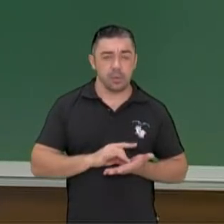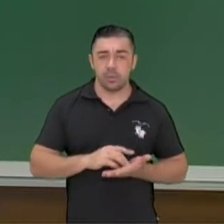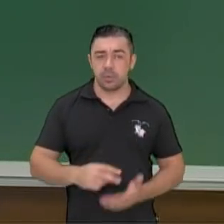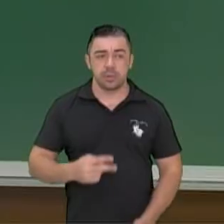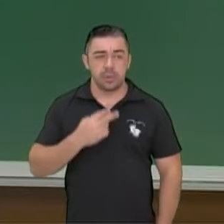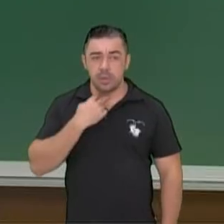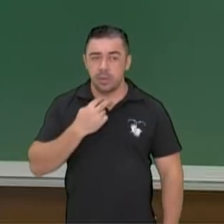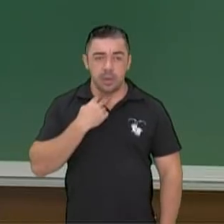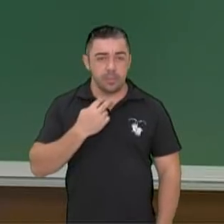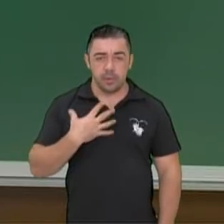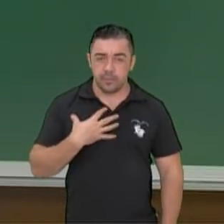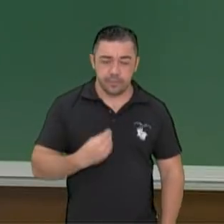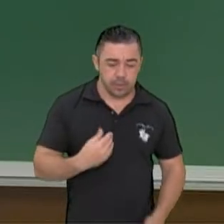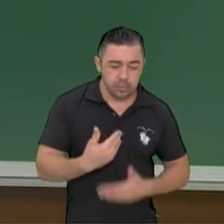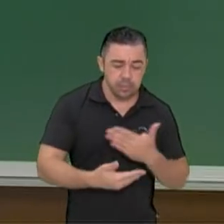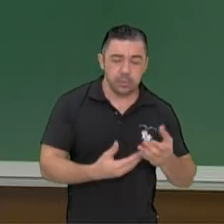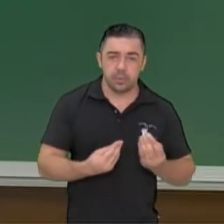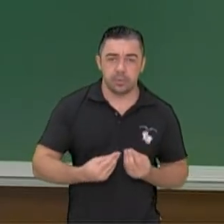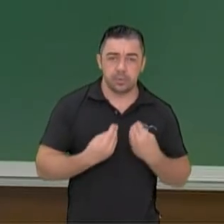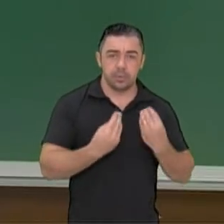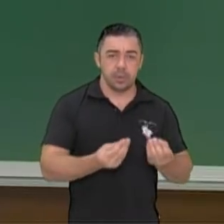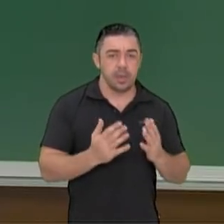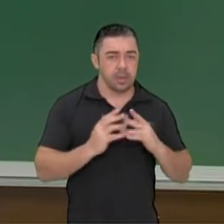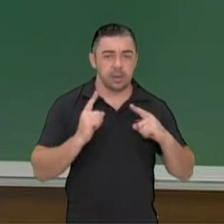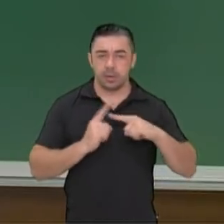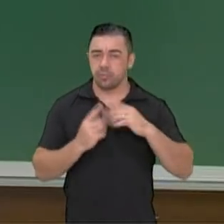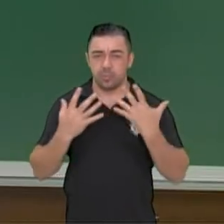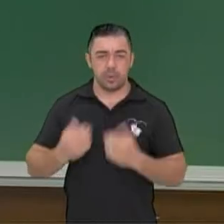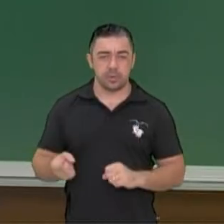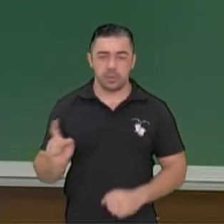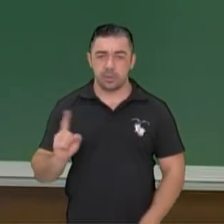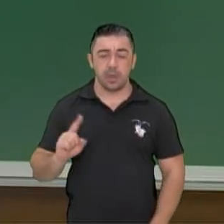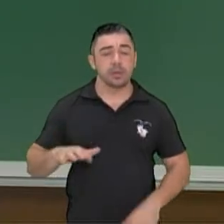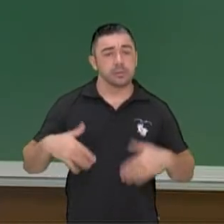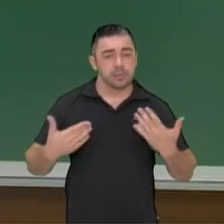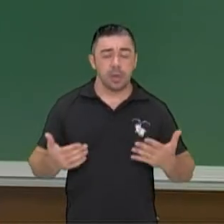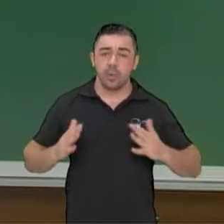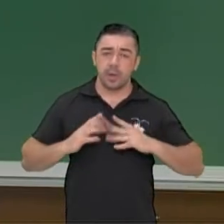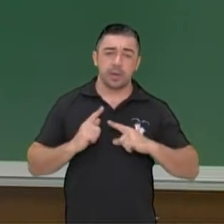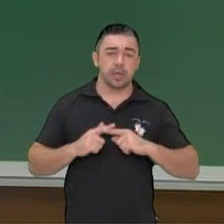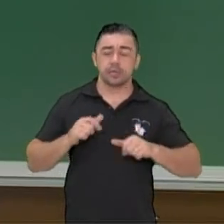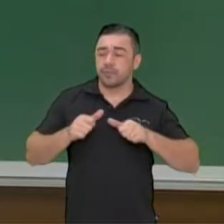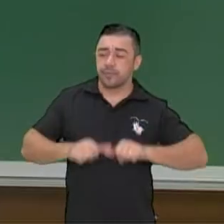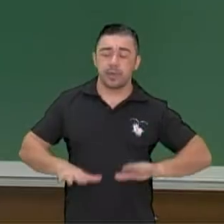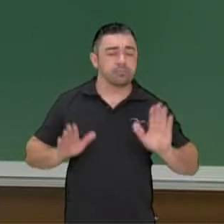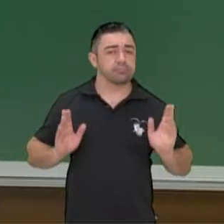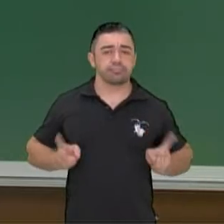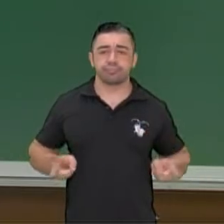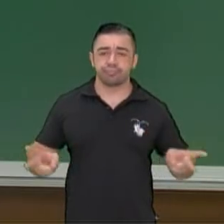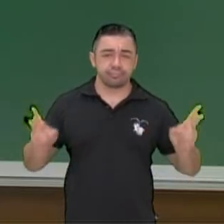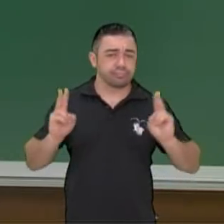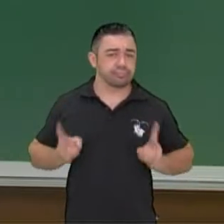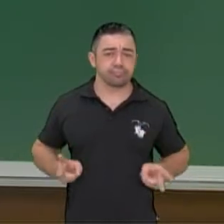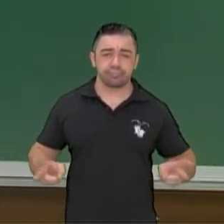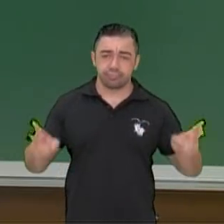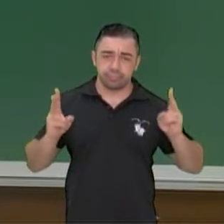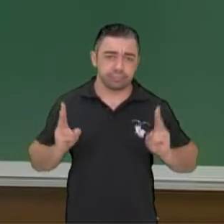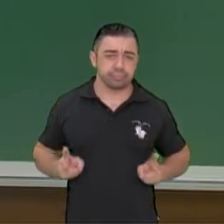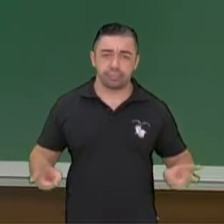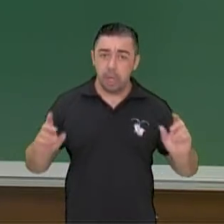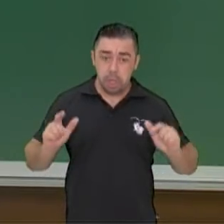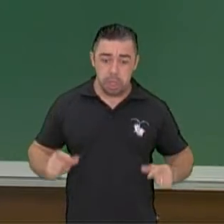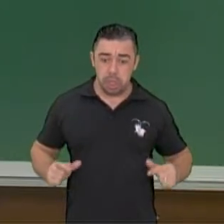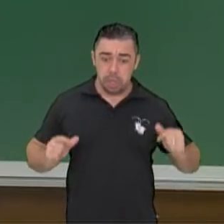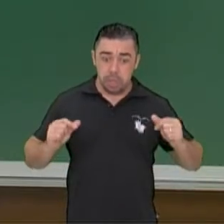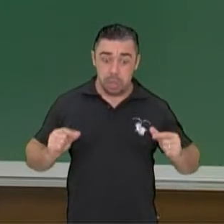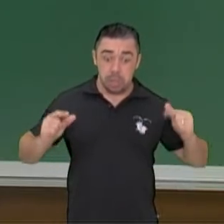pode deixar herdeiros. A igreja não aceita herdeiros. Então, seu patrimônio não acaba sendo dividido. Só vai se acumulando no sistema feudal.